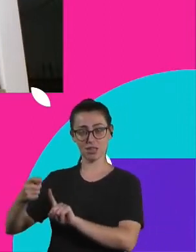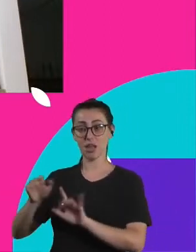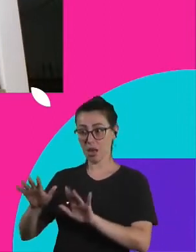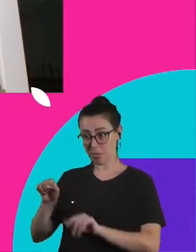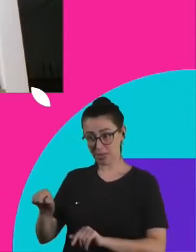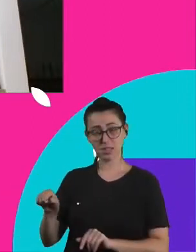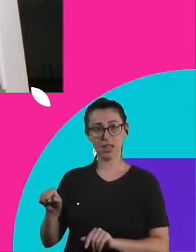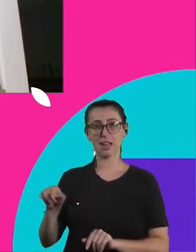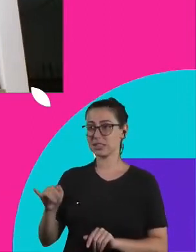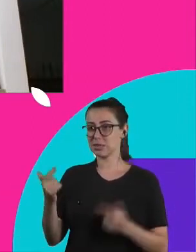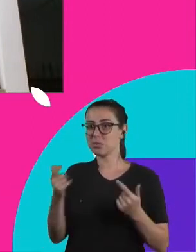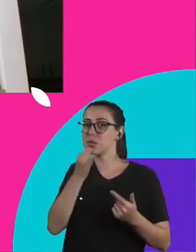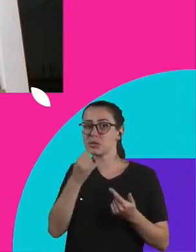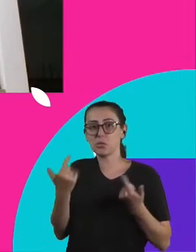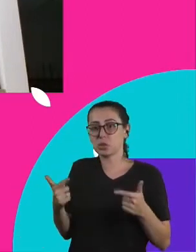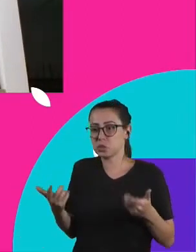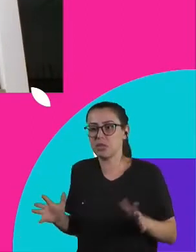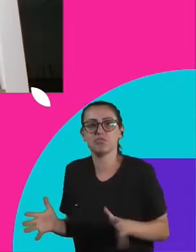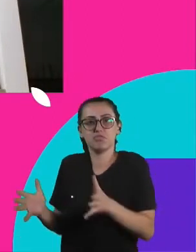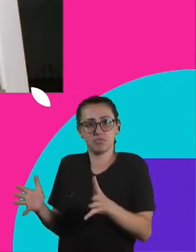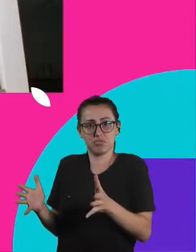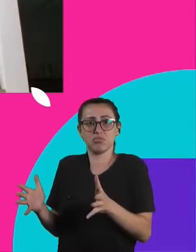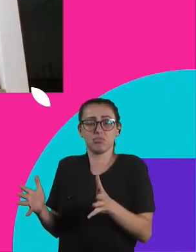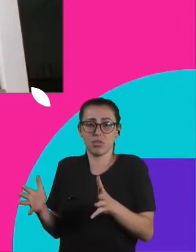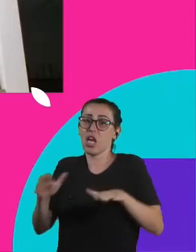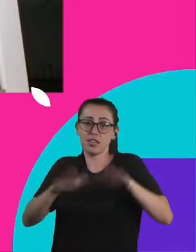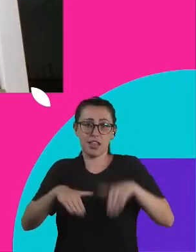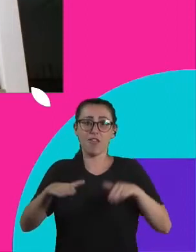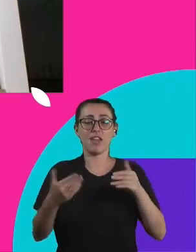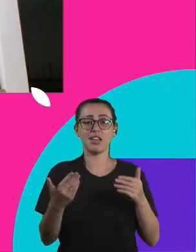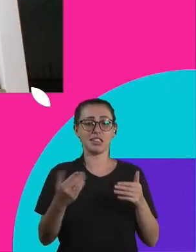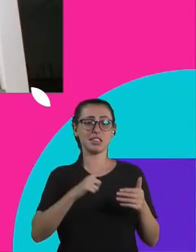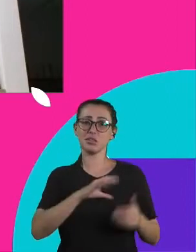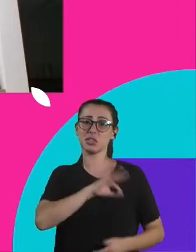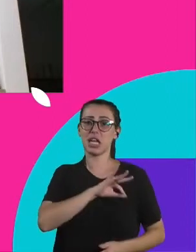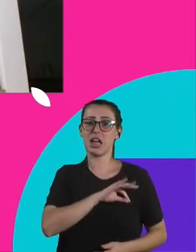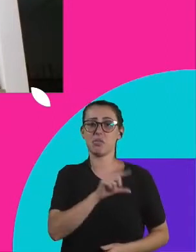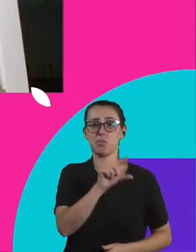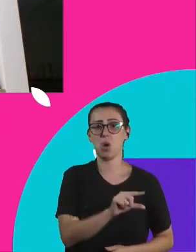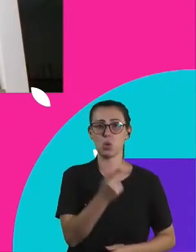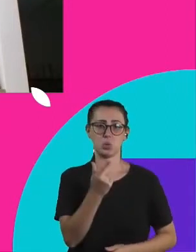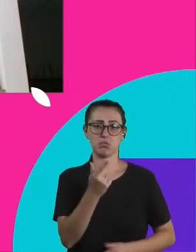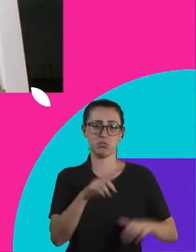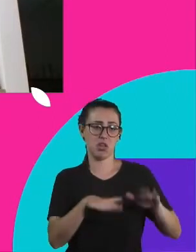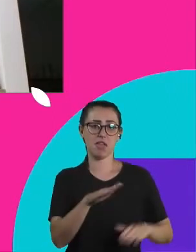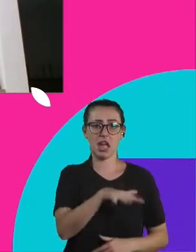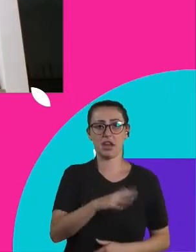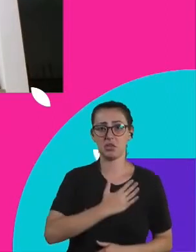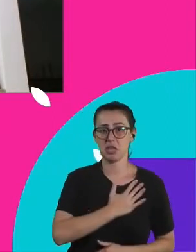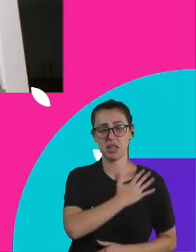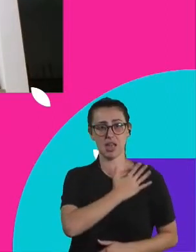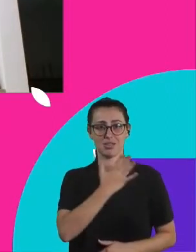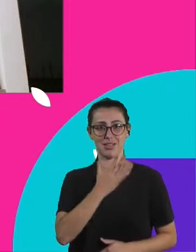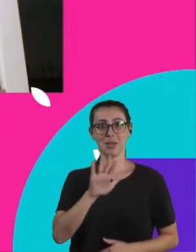cabo do exército. E ele é um empreendedor dentro da sua casa, na sua rua ou na sua própria favela. O